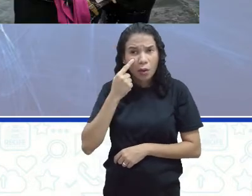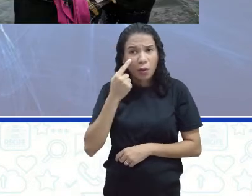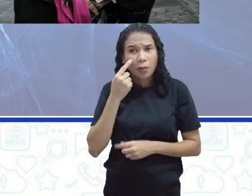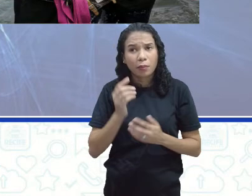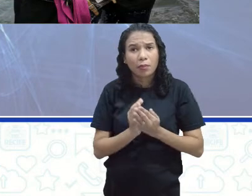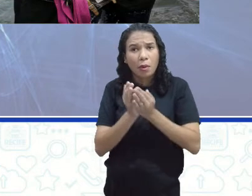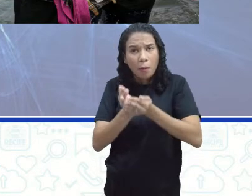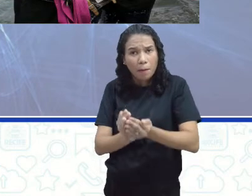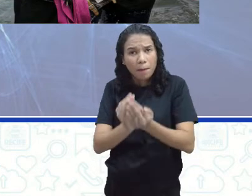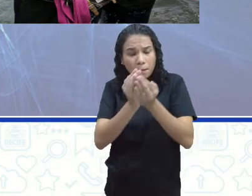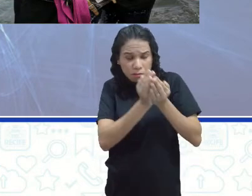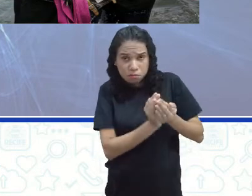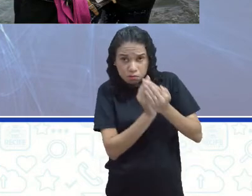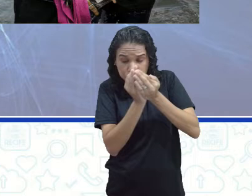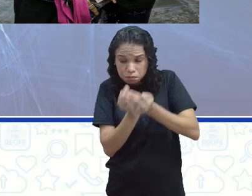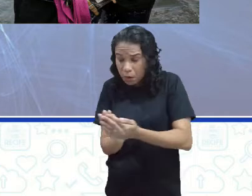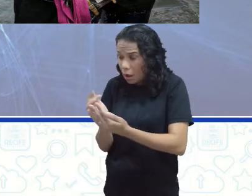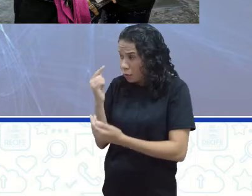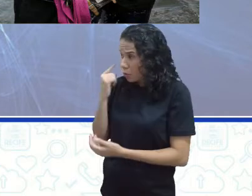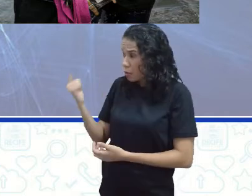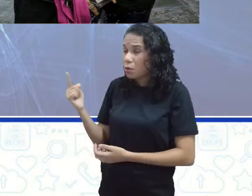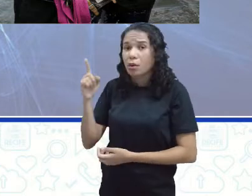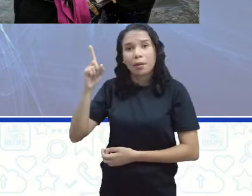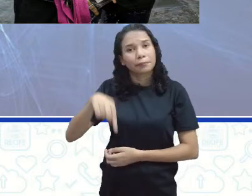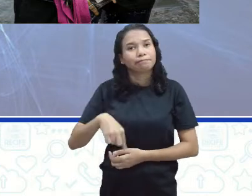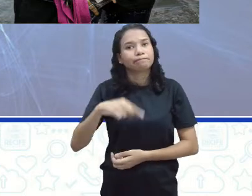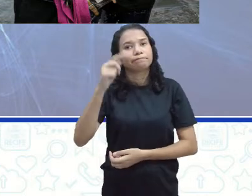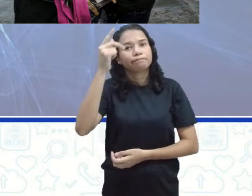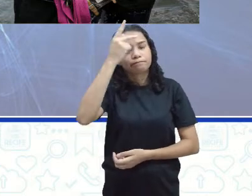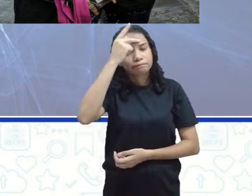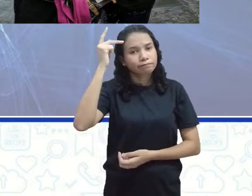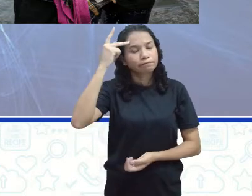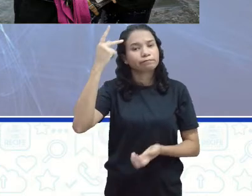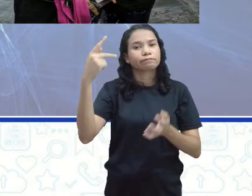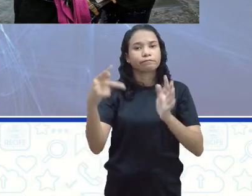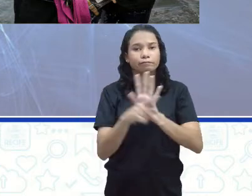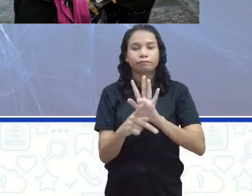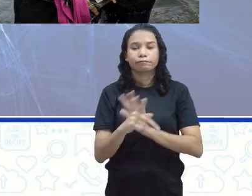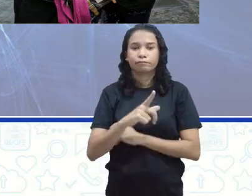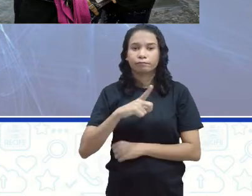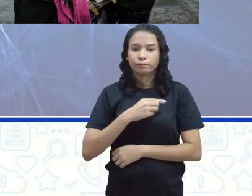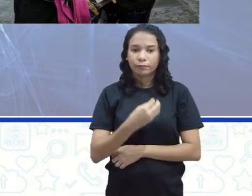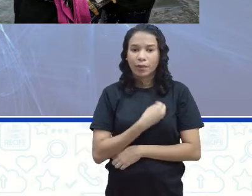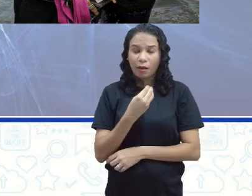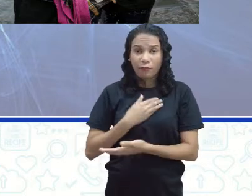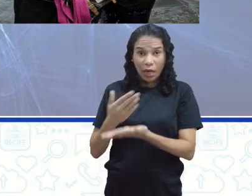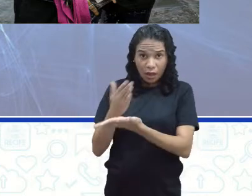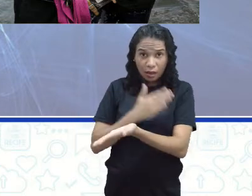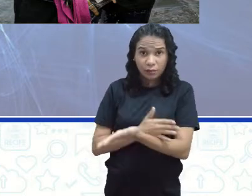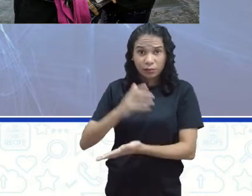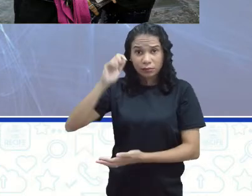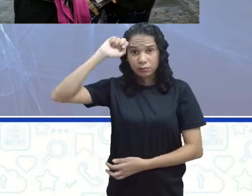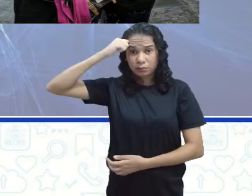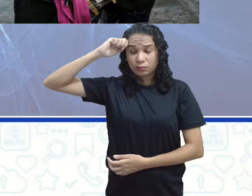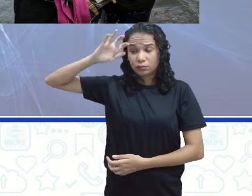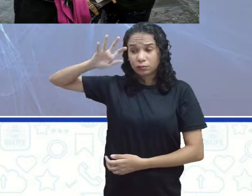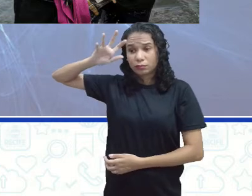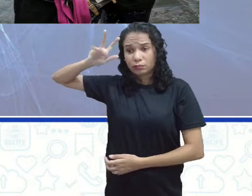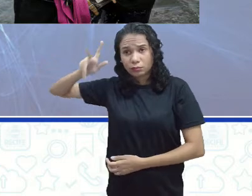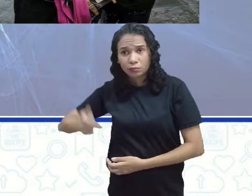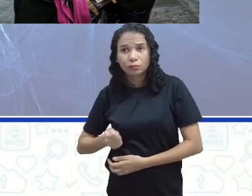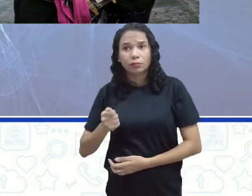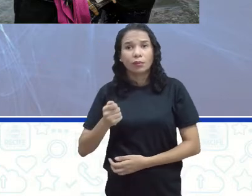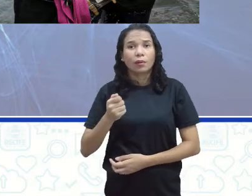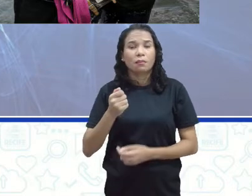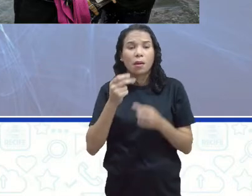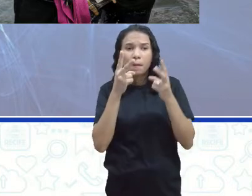ó, esse barquinho aqui são provavelmente, né, migrantes africanos, tá? A gente vê